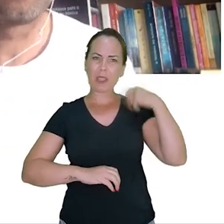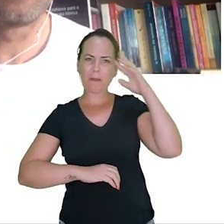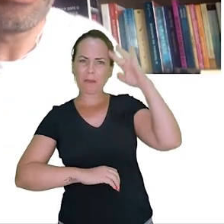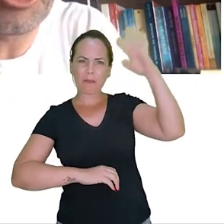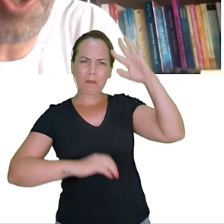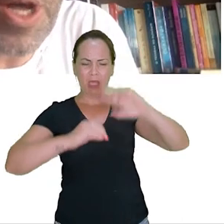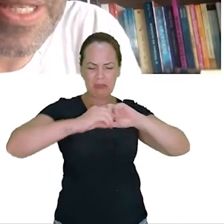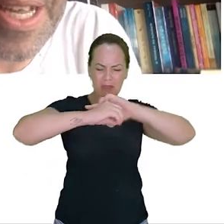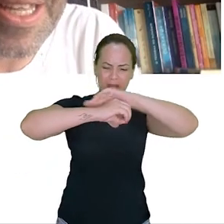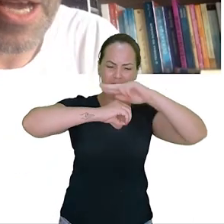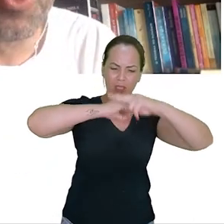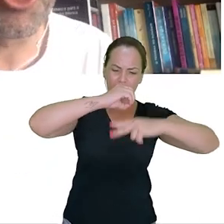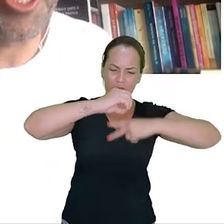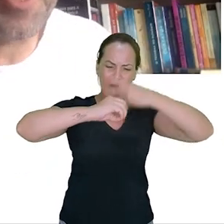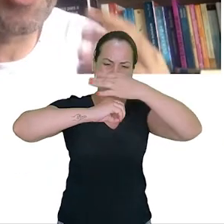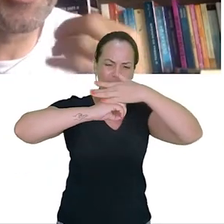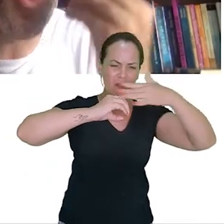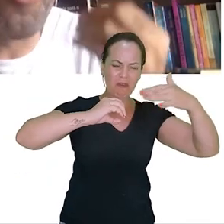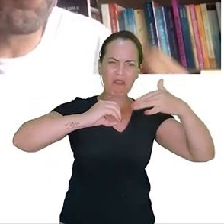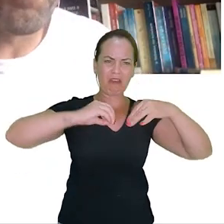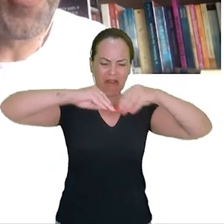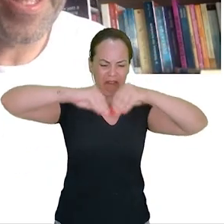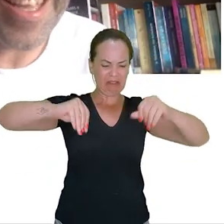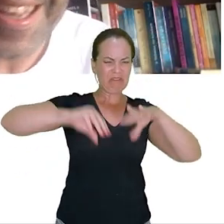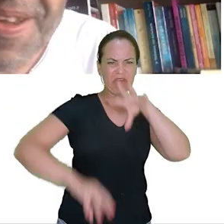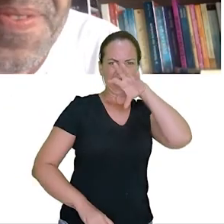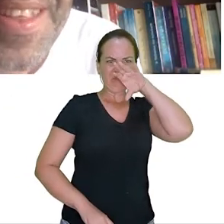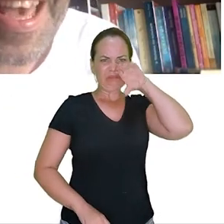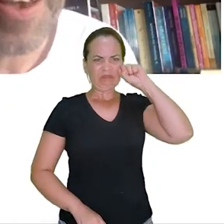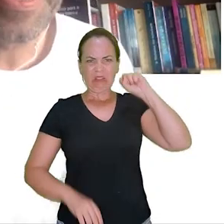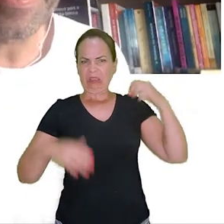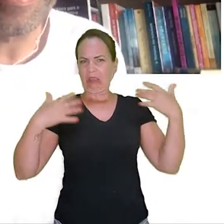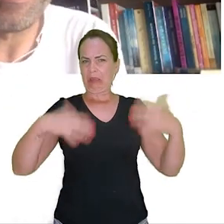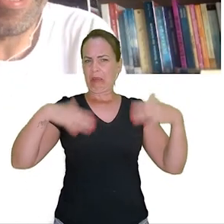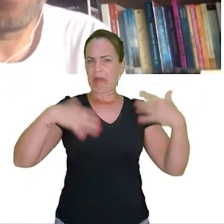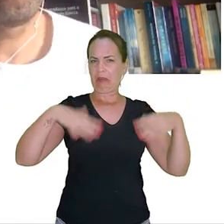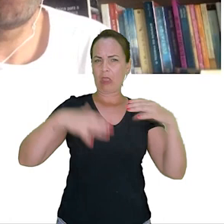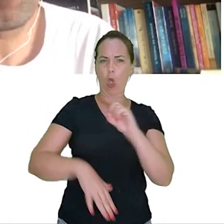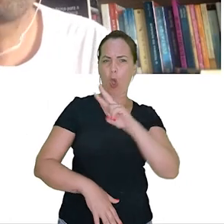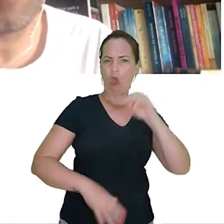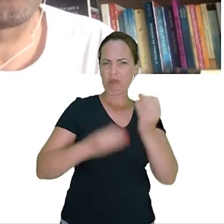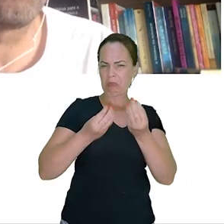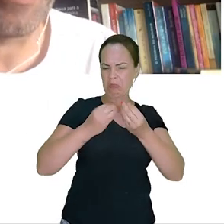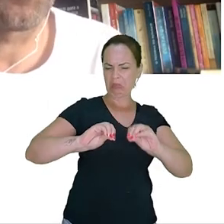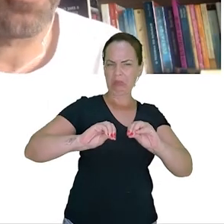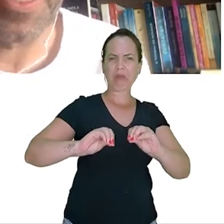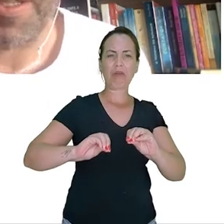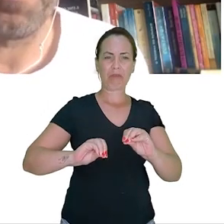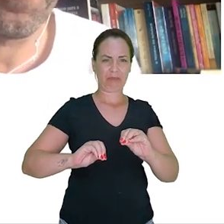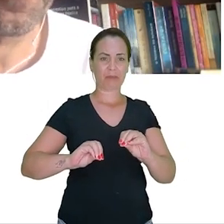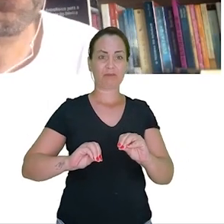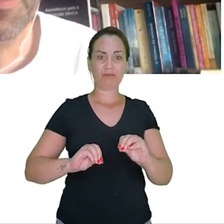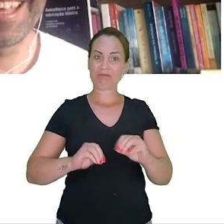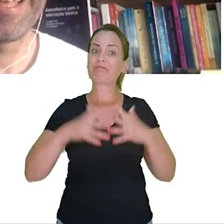atmosfera tóxica, né? Com cheiro de ovo podre. Né? Então, assim, é complicado morar em outro